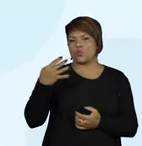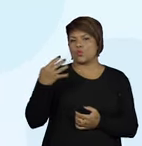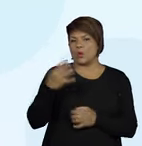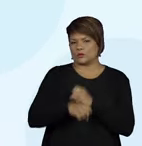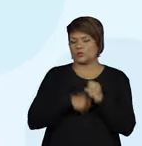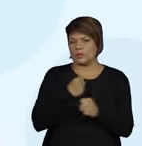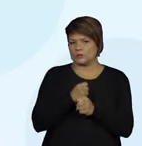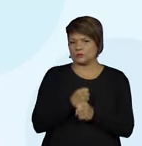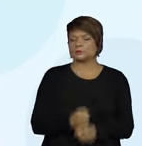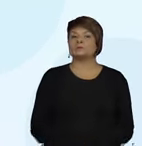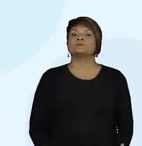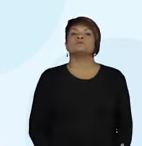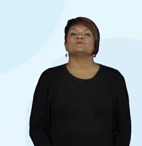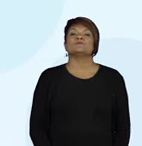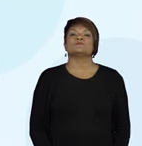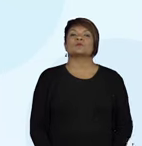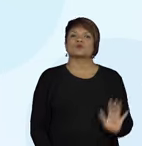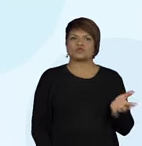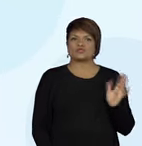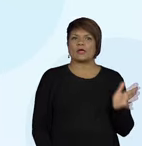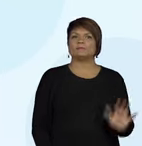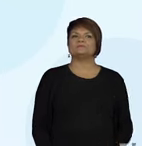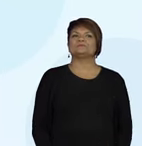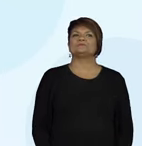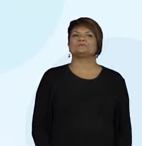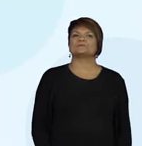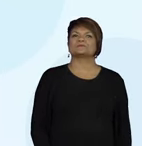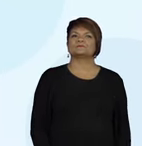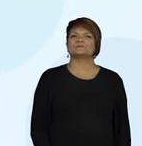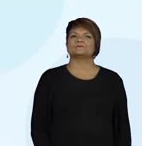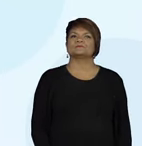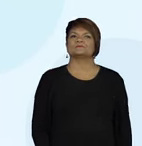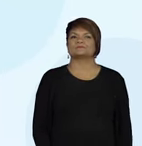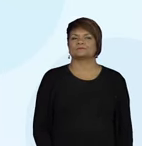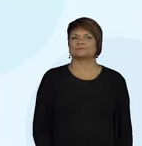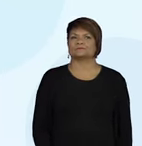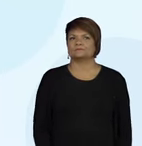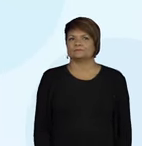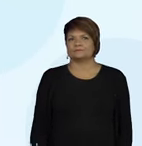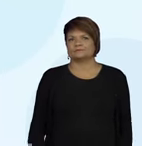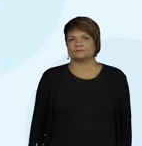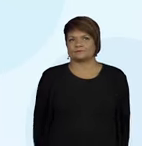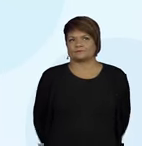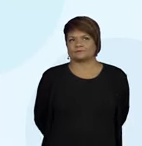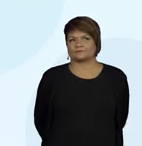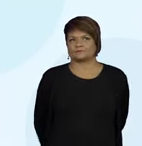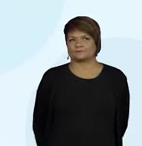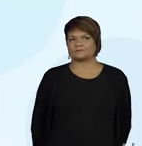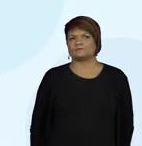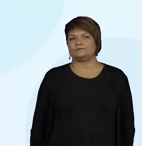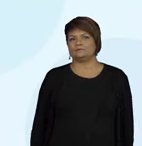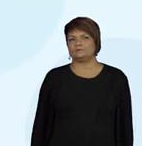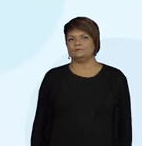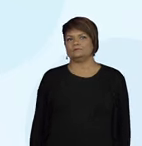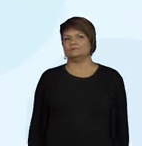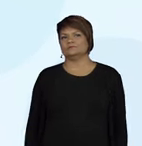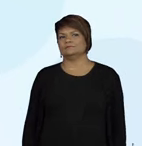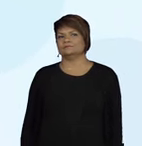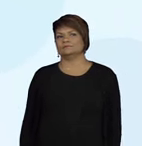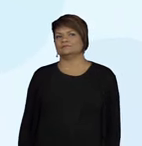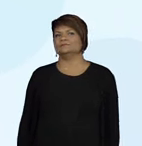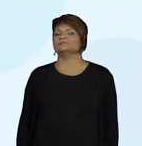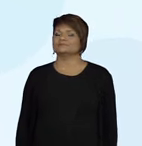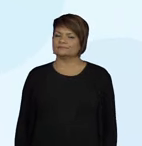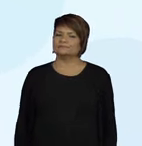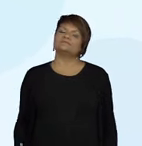Na faculdade, já até colocaram aí, a Manu. Olá. Ah, olha aqui, pesquisamos em livros e artigos científicos